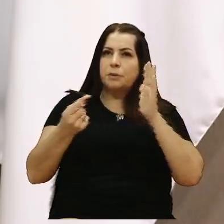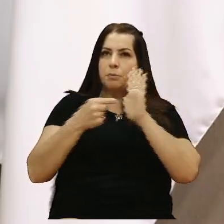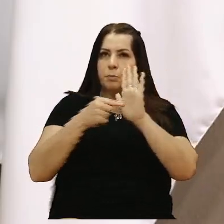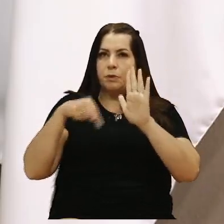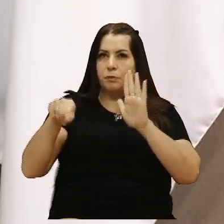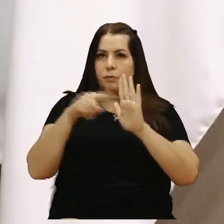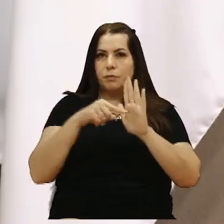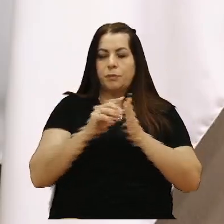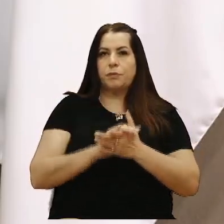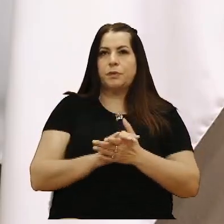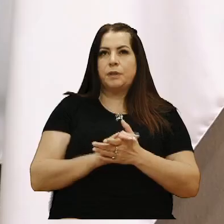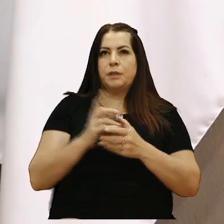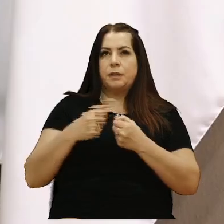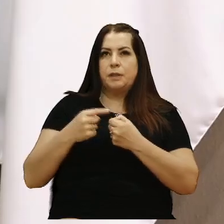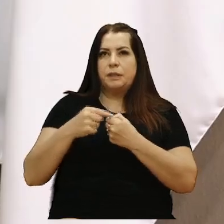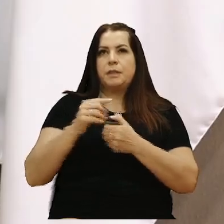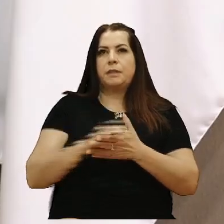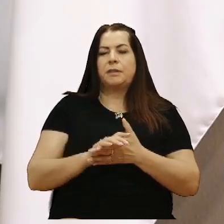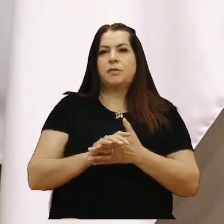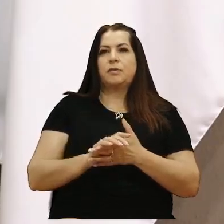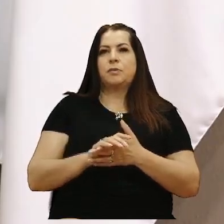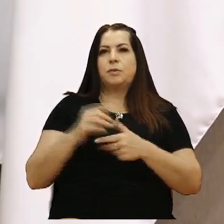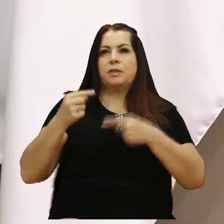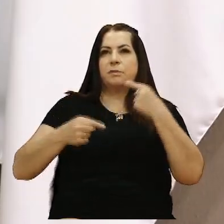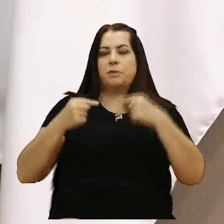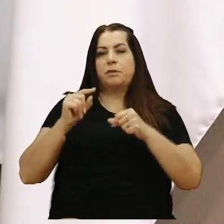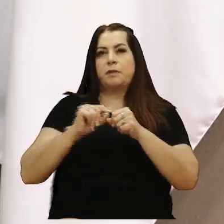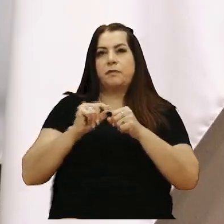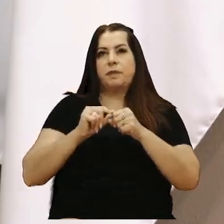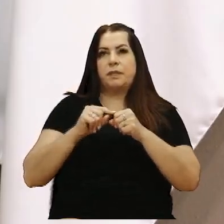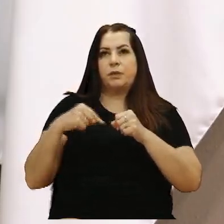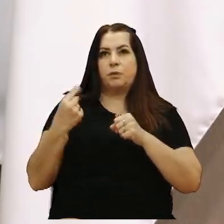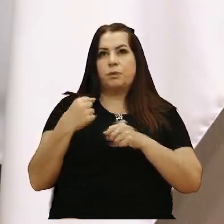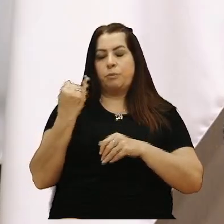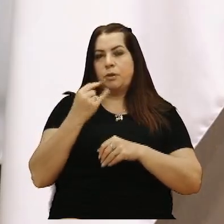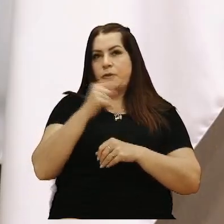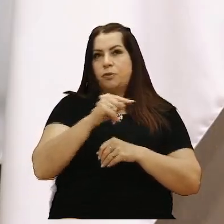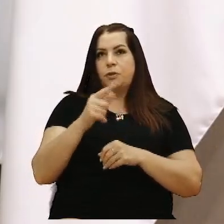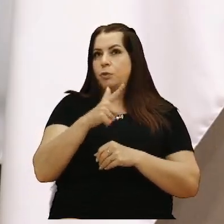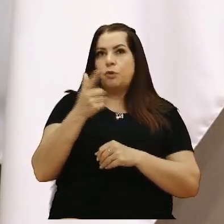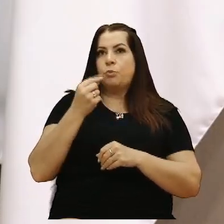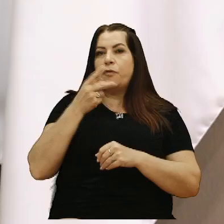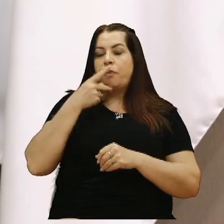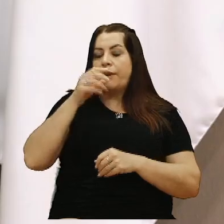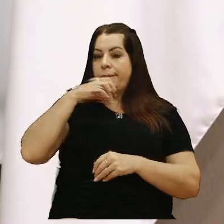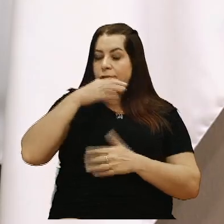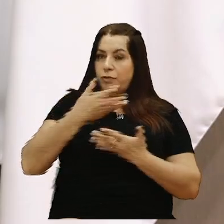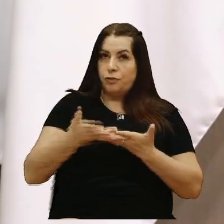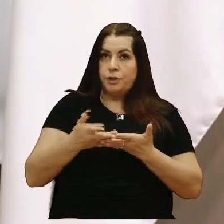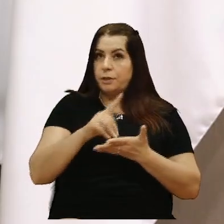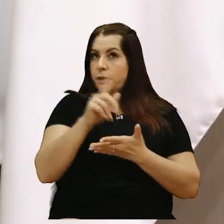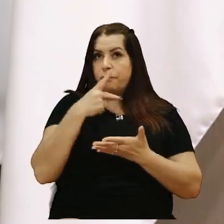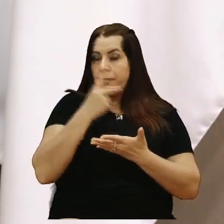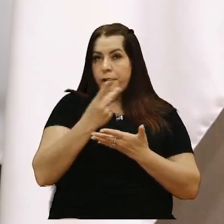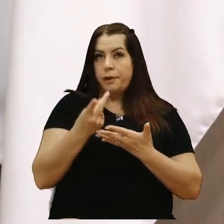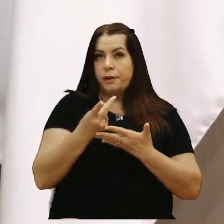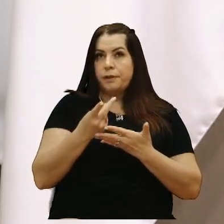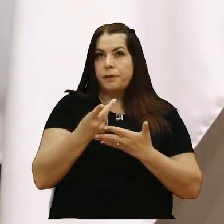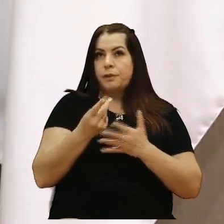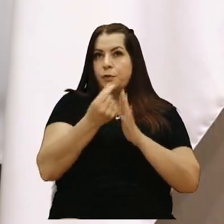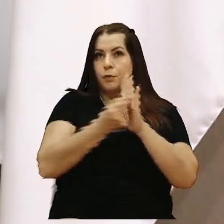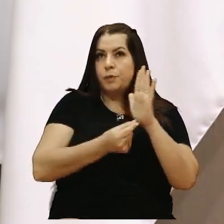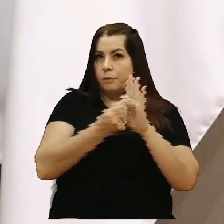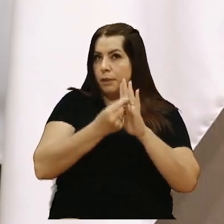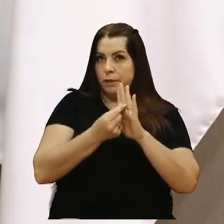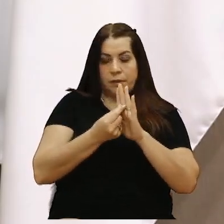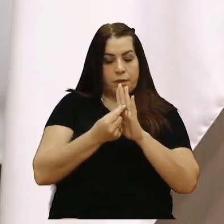trazidas da nossa cidade e os debates que são feitos centrais. E não há como falar de Caxias do Sul sem falar da questão